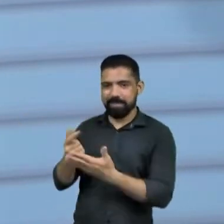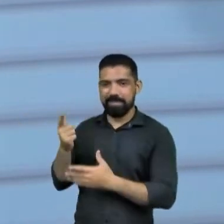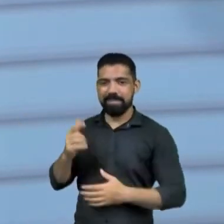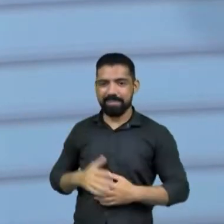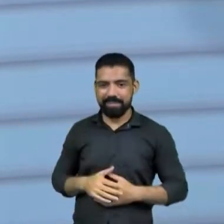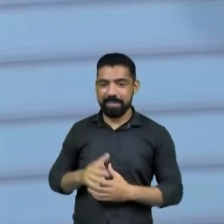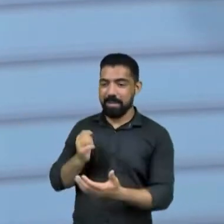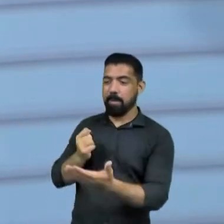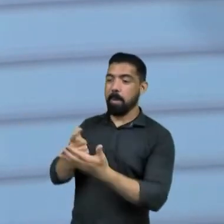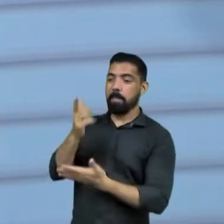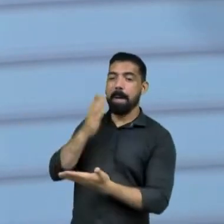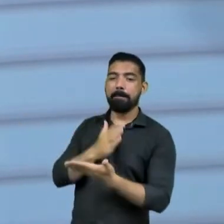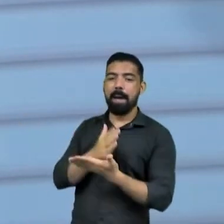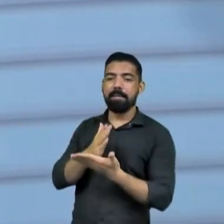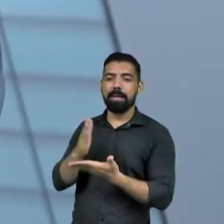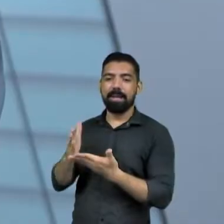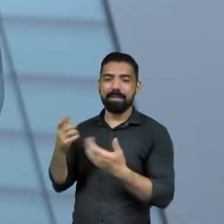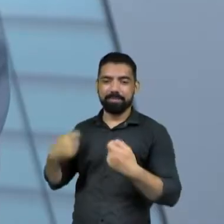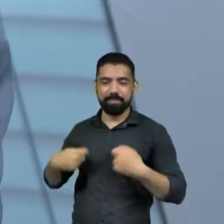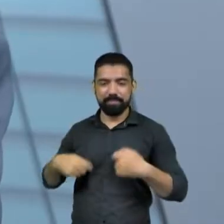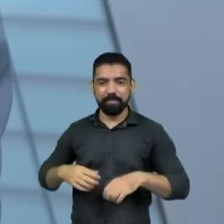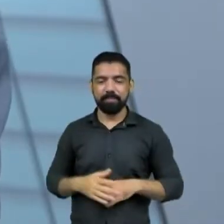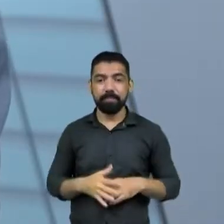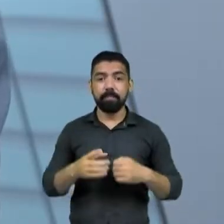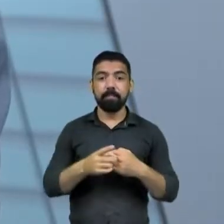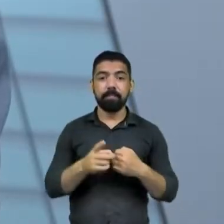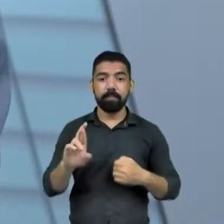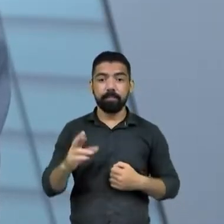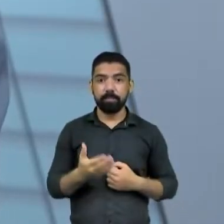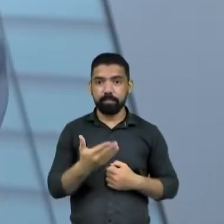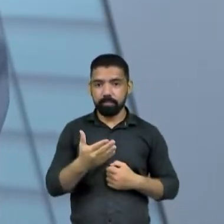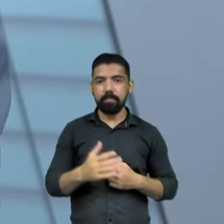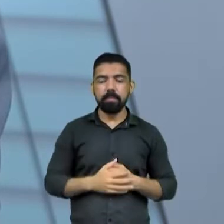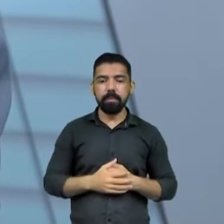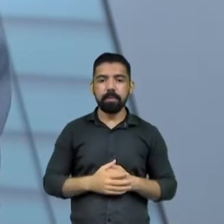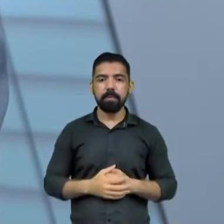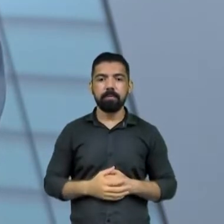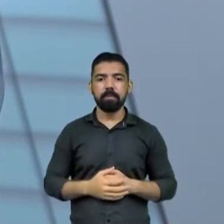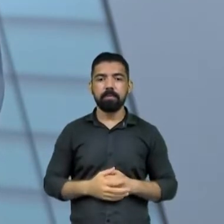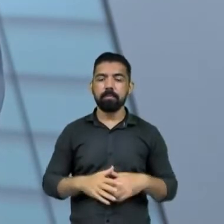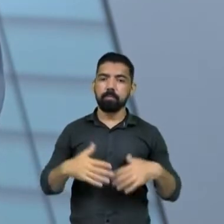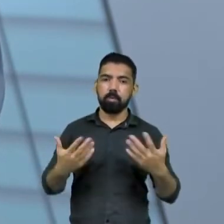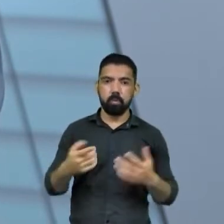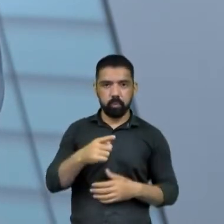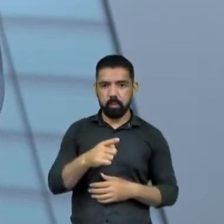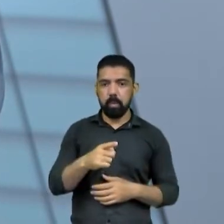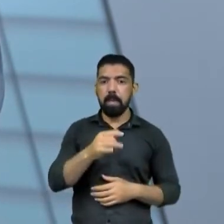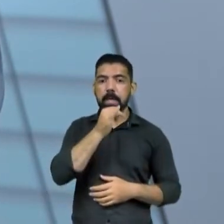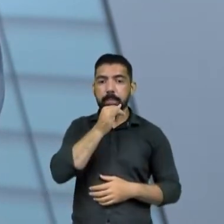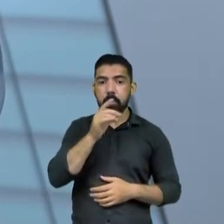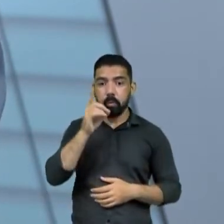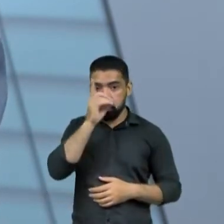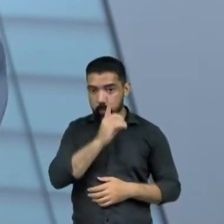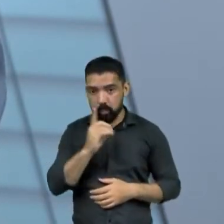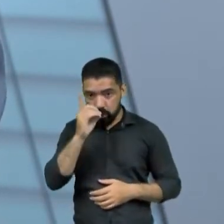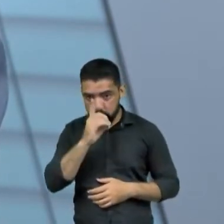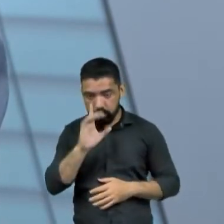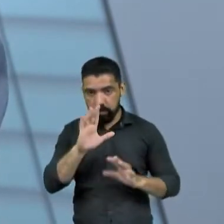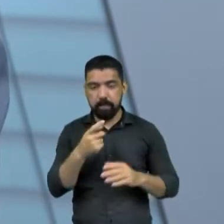parcelado É verdade dout munguba o os o o os evangélicos celebram então o o domingo não é mas não Celebra a sexta nem a